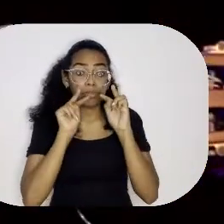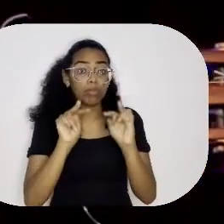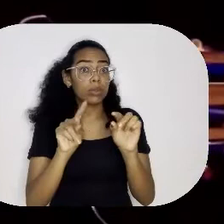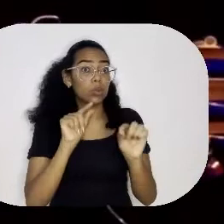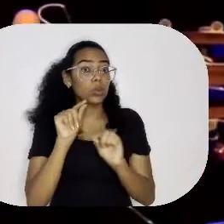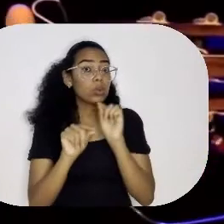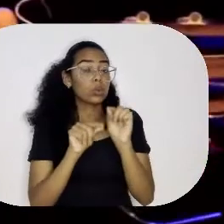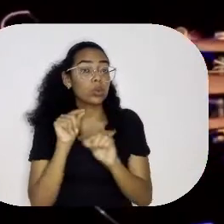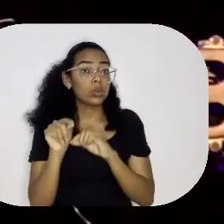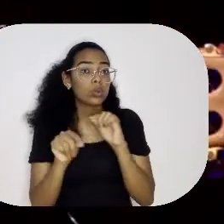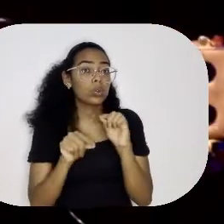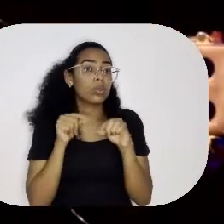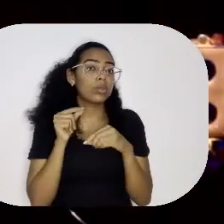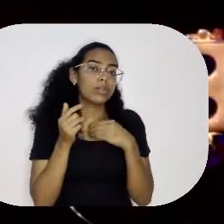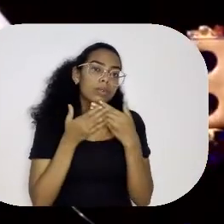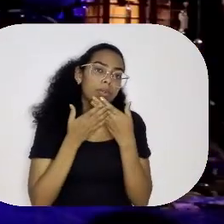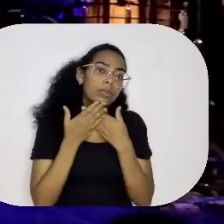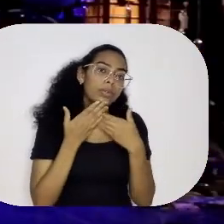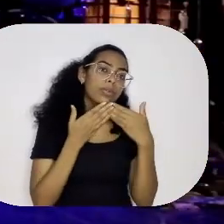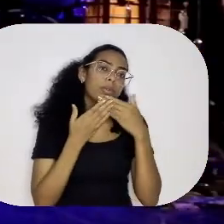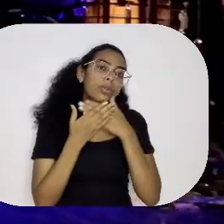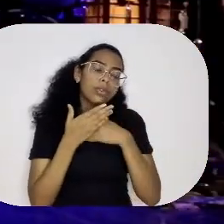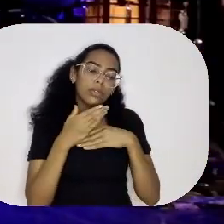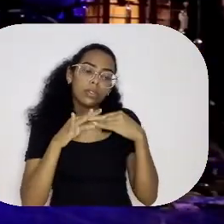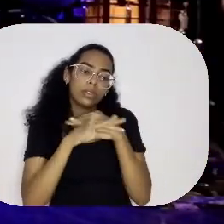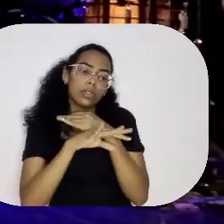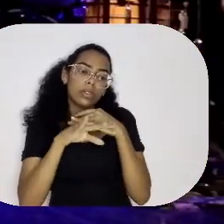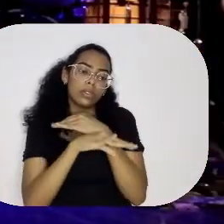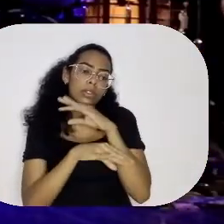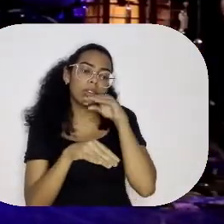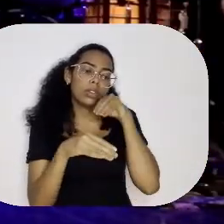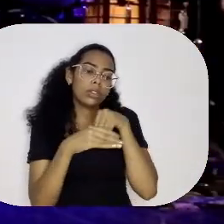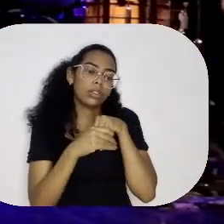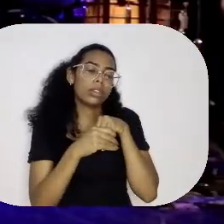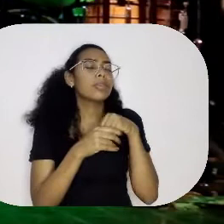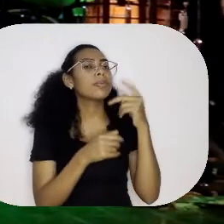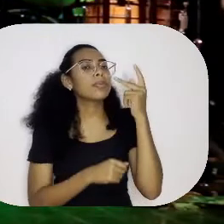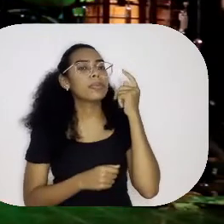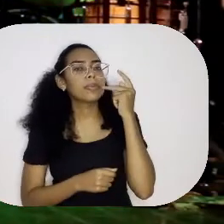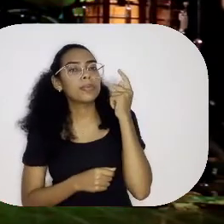avistar com delicadeza uma cidade, fortaleza,